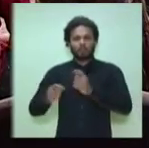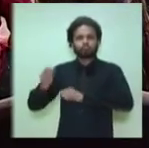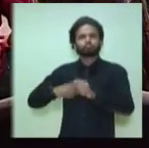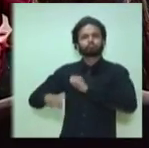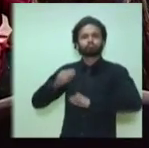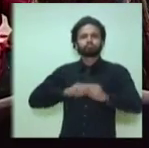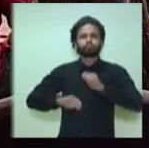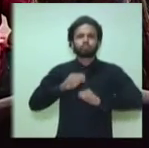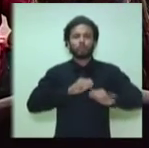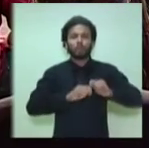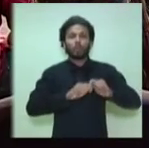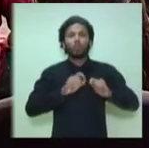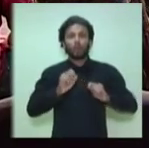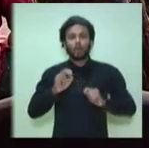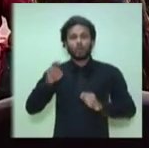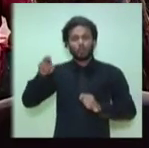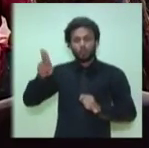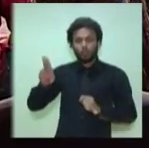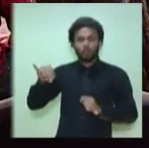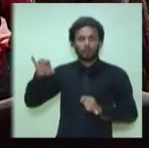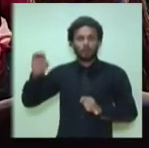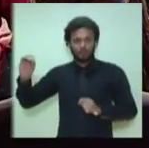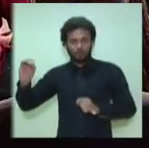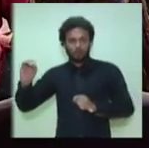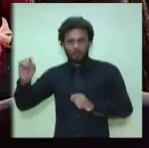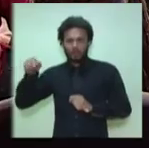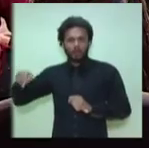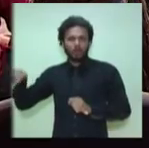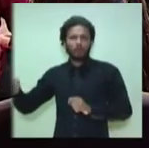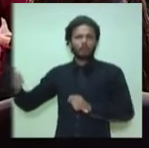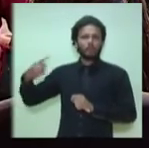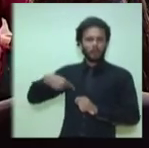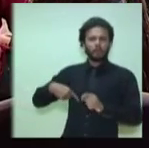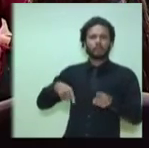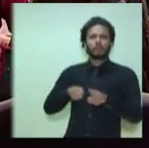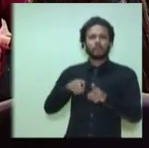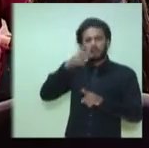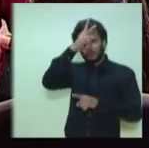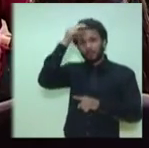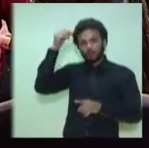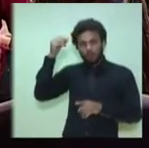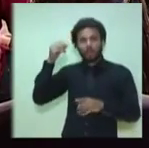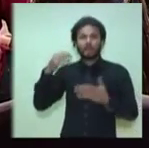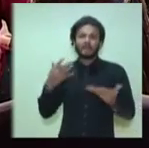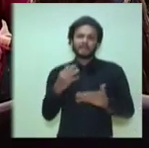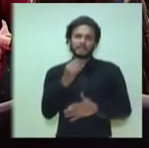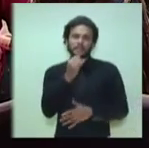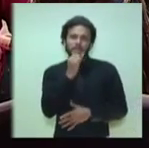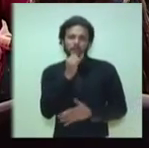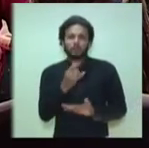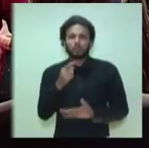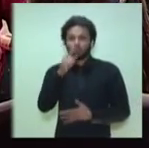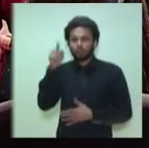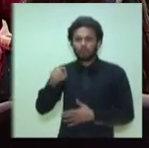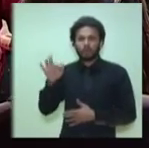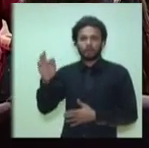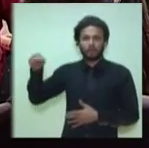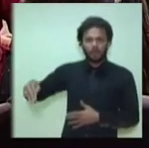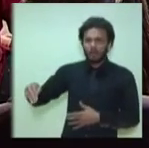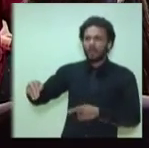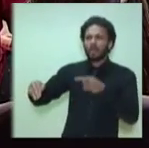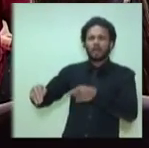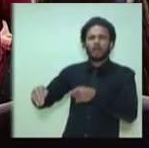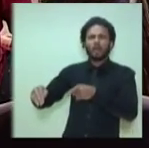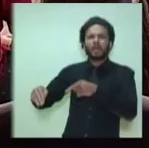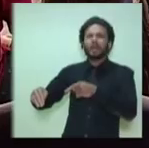acertadas da União para cá. Por exemplo, a Zona Franca deverá, infelizmente, ser a última economia do